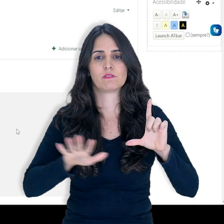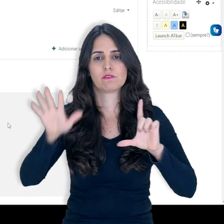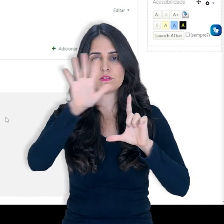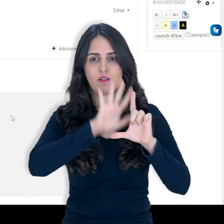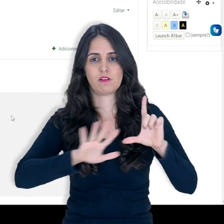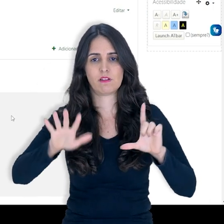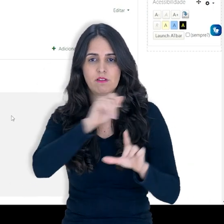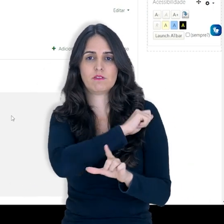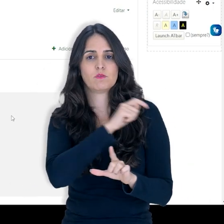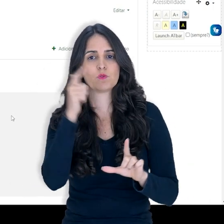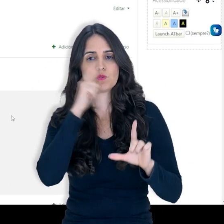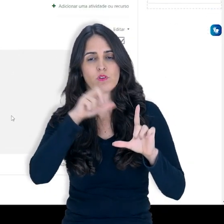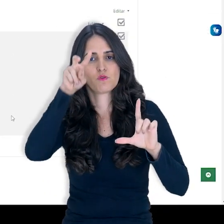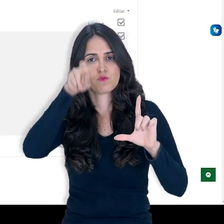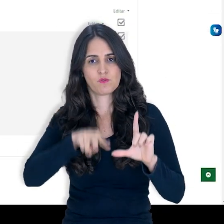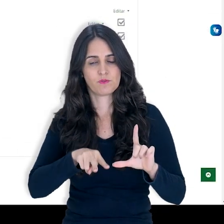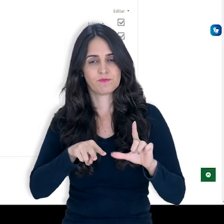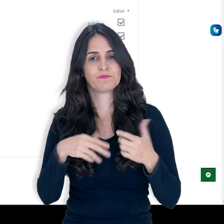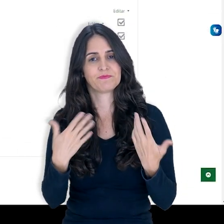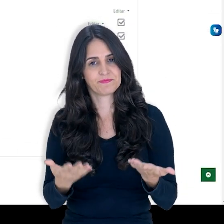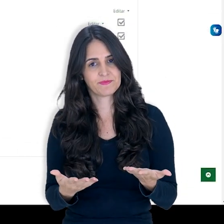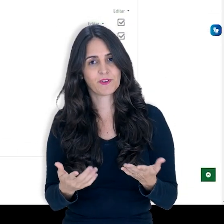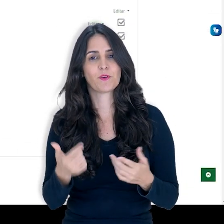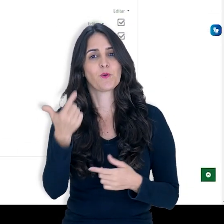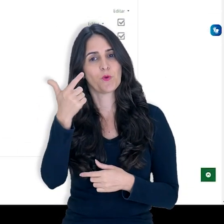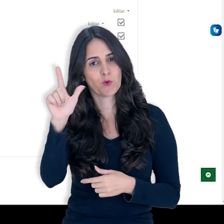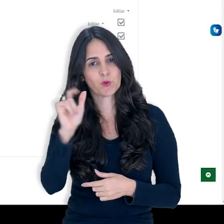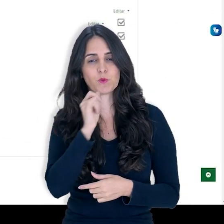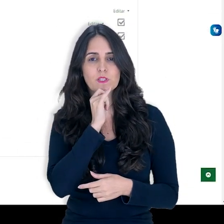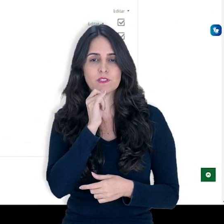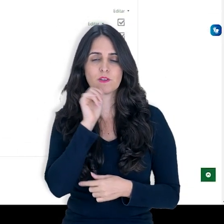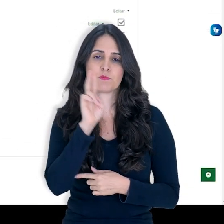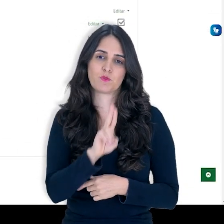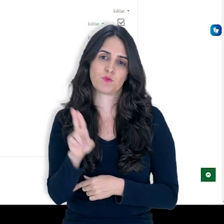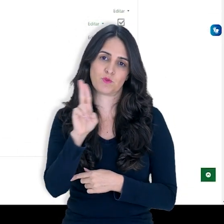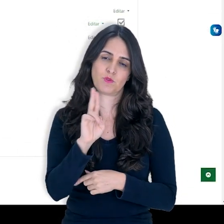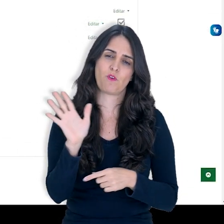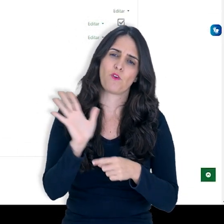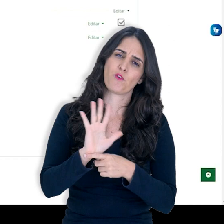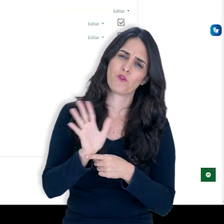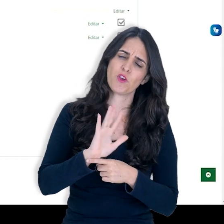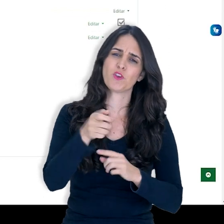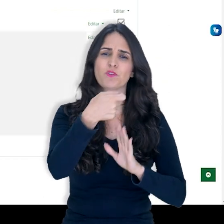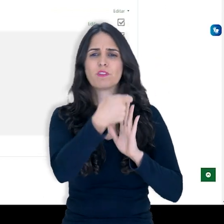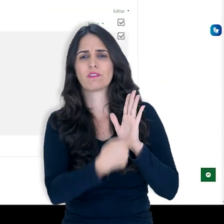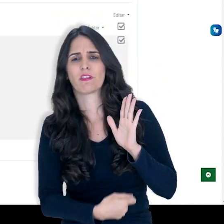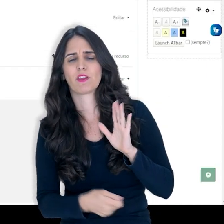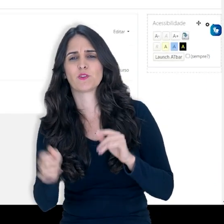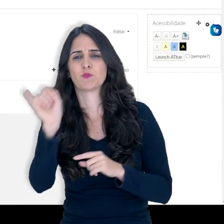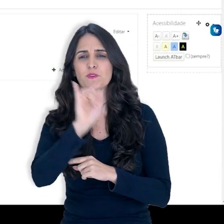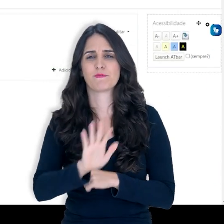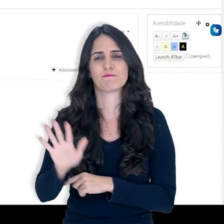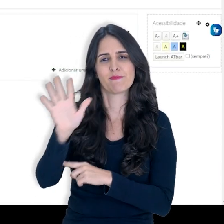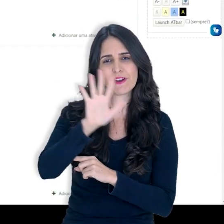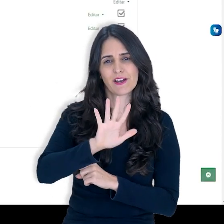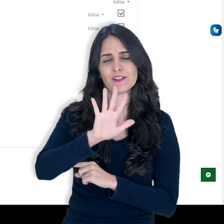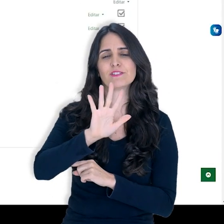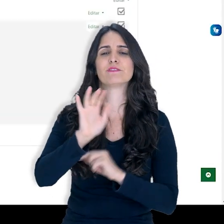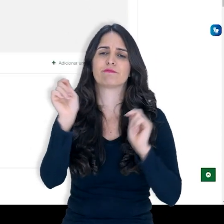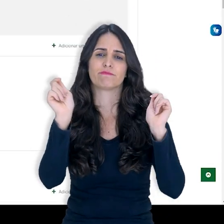na sala para o aluno. Então, esse é mais um exemplo do uso do rótulo. Então, vídeos,